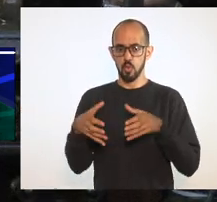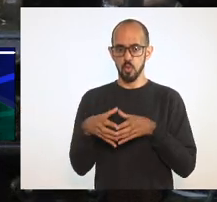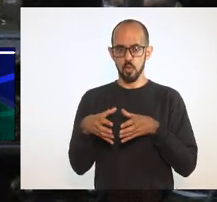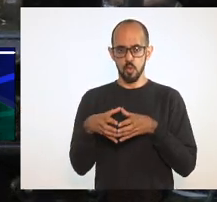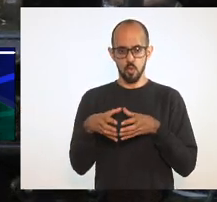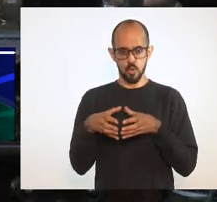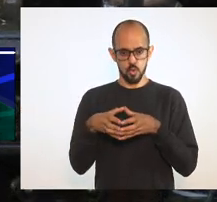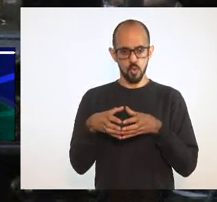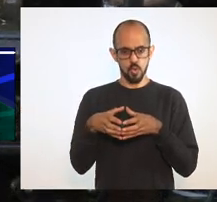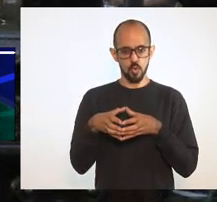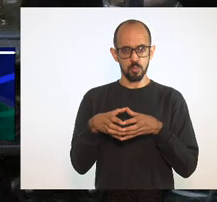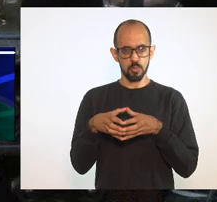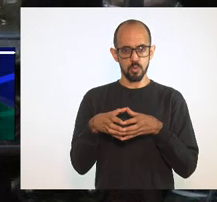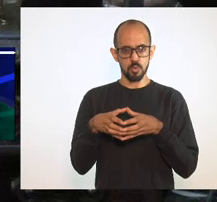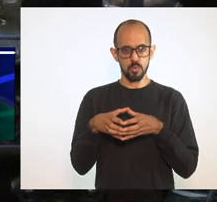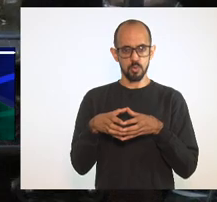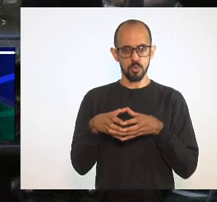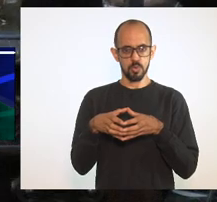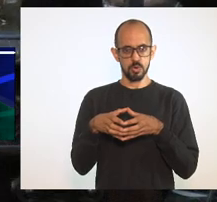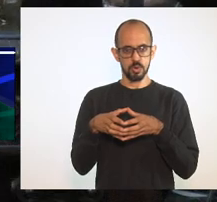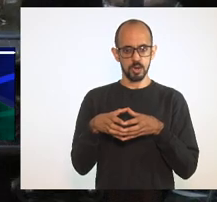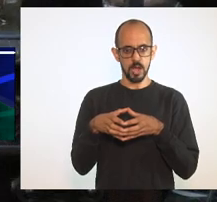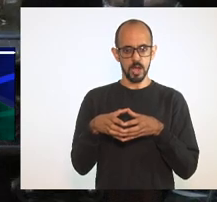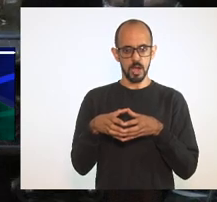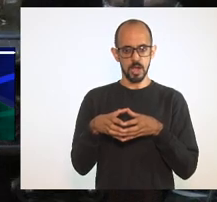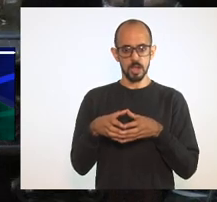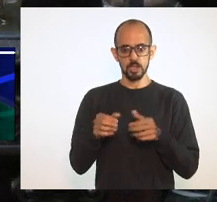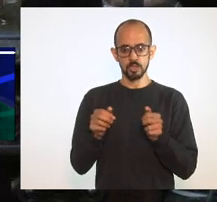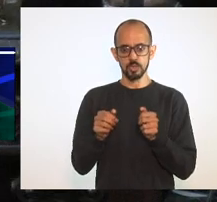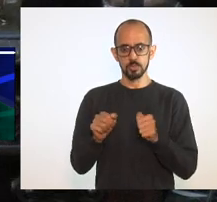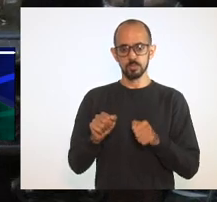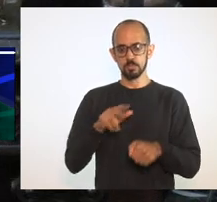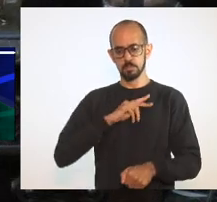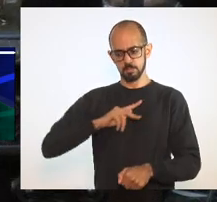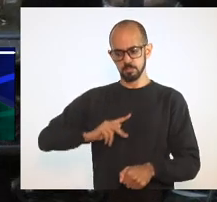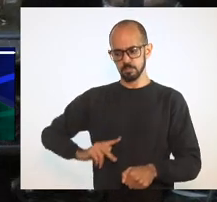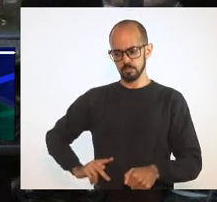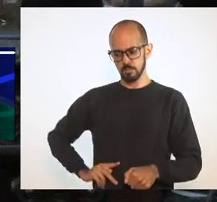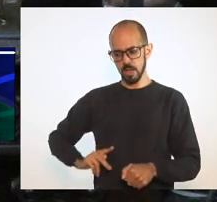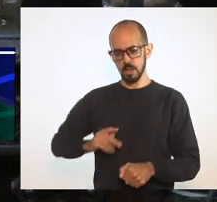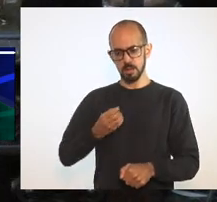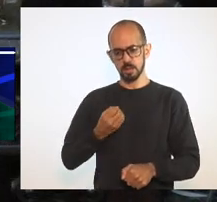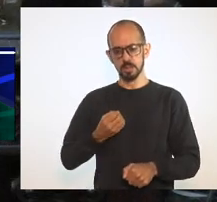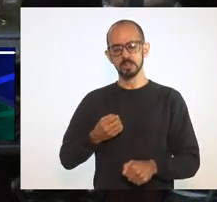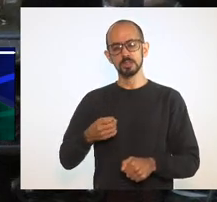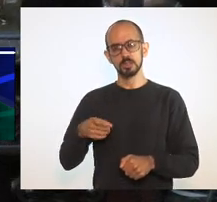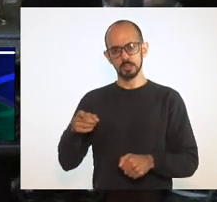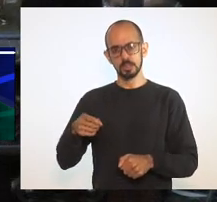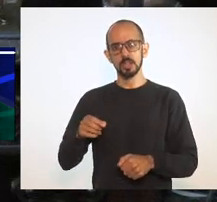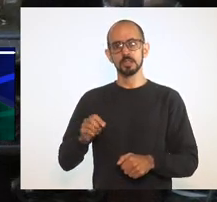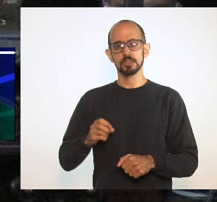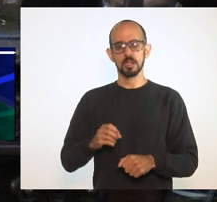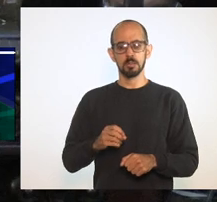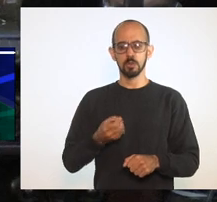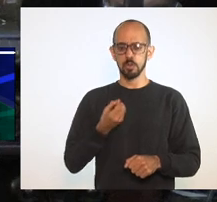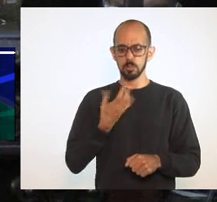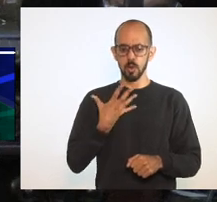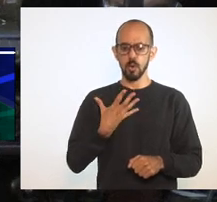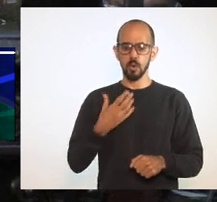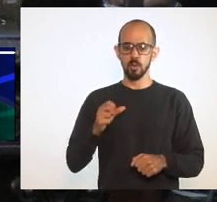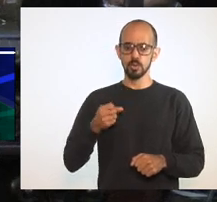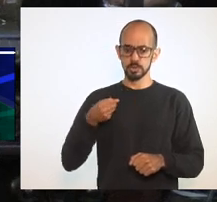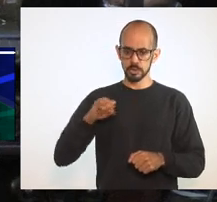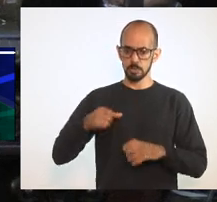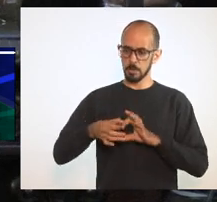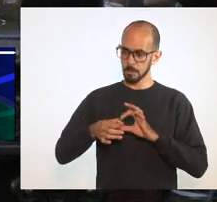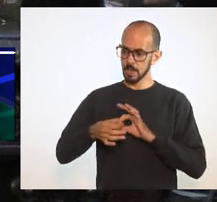dúvida, será brilhantemente presidida. Assim faremos a votação e, se me permita, acolher a